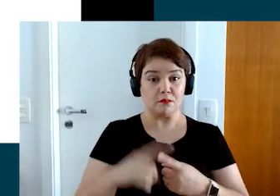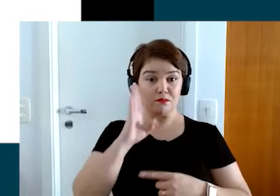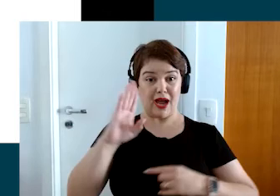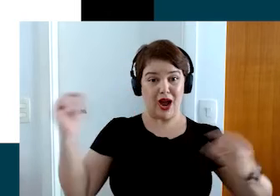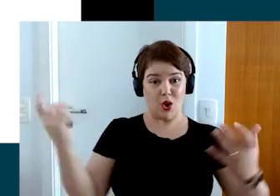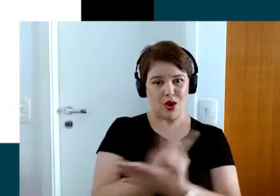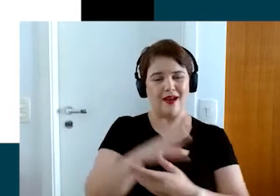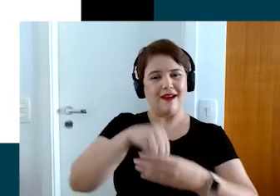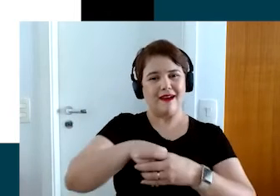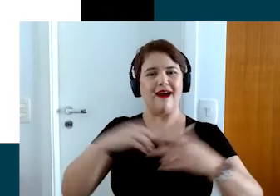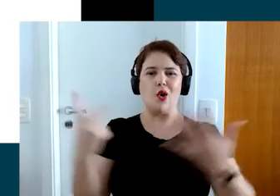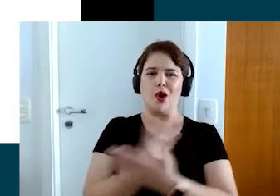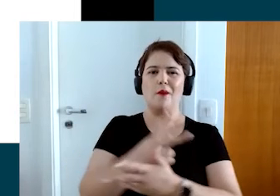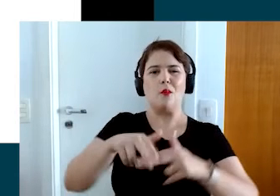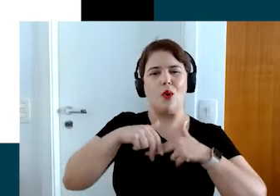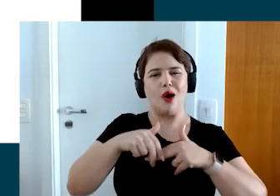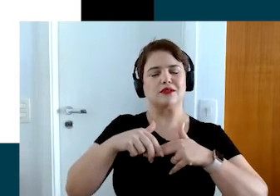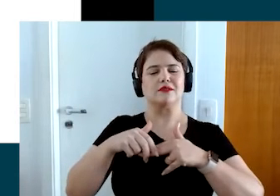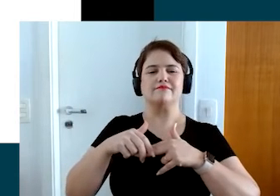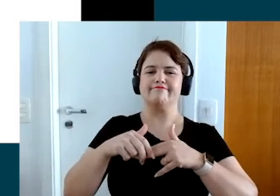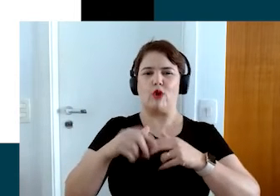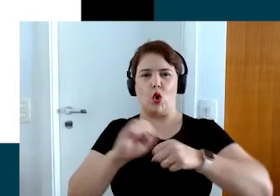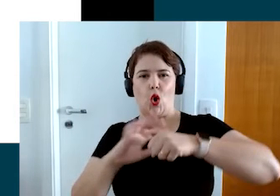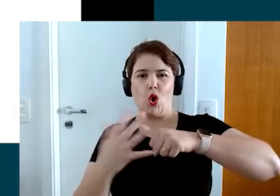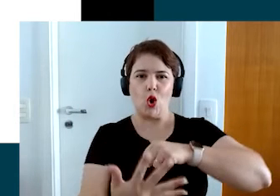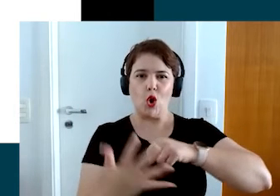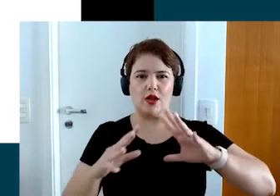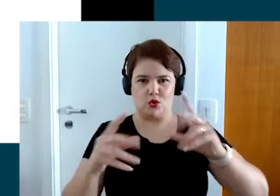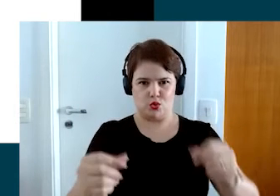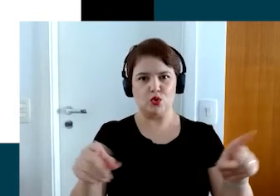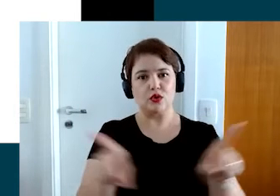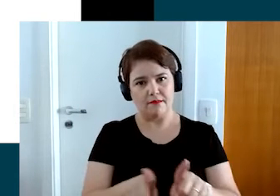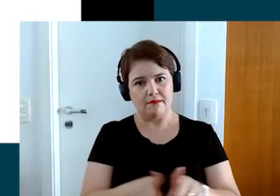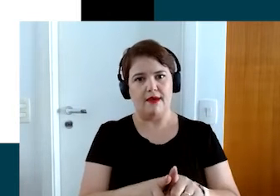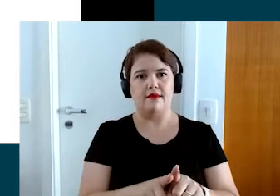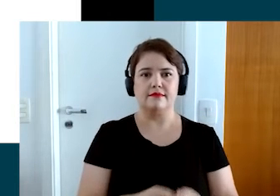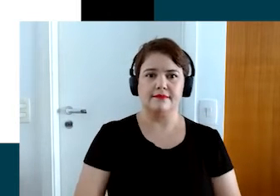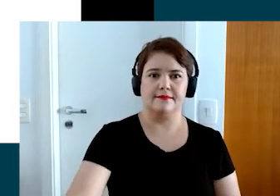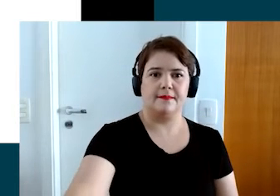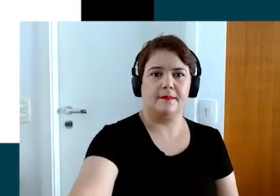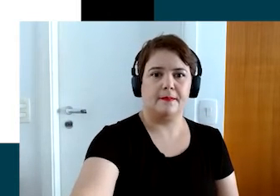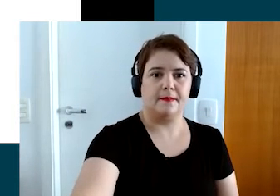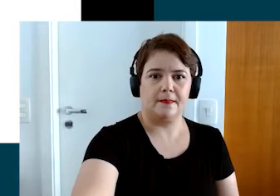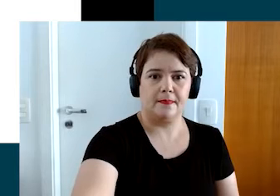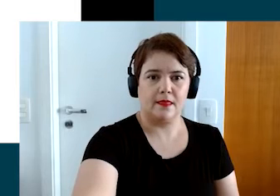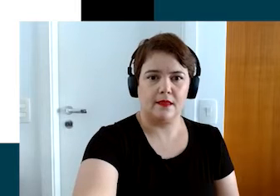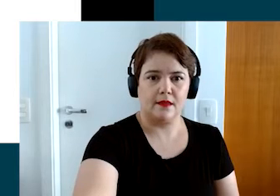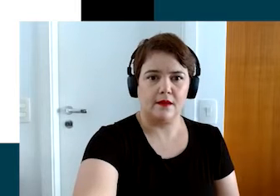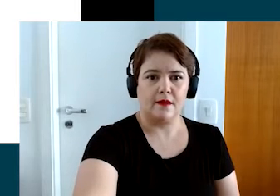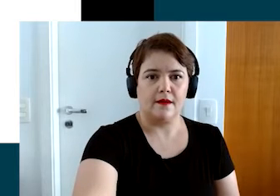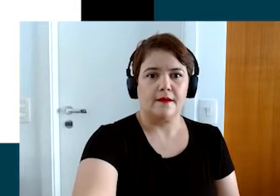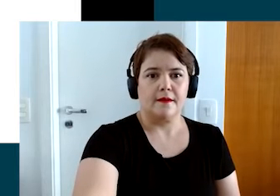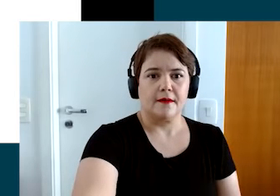pandemia, né, do coronavírus, que ainda traz problemas para toda a humanidade, né? Então, o